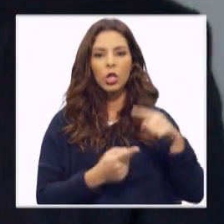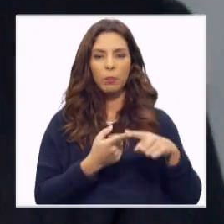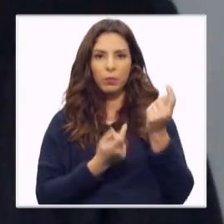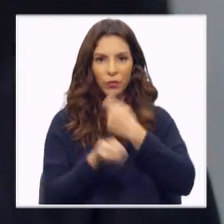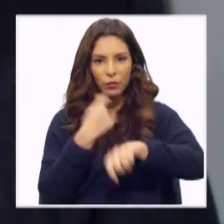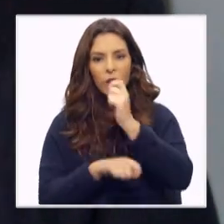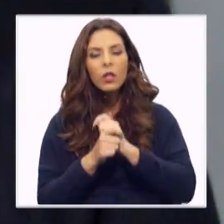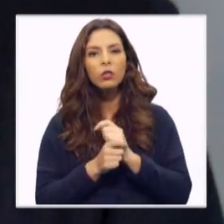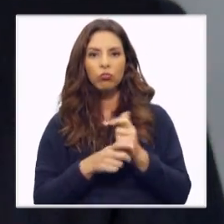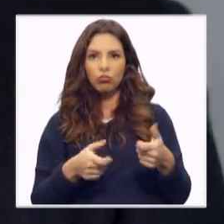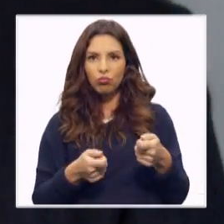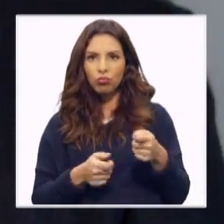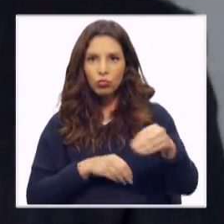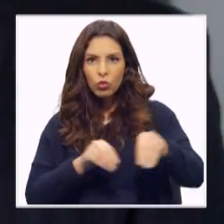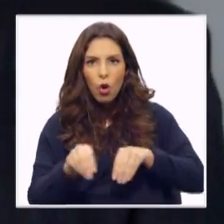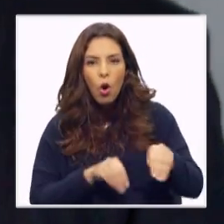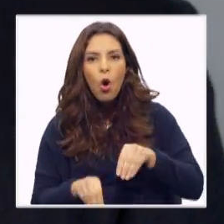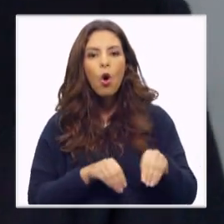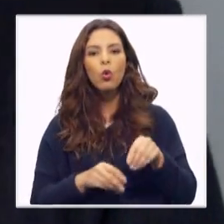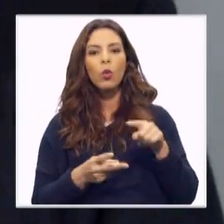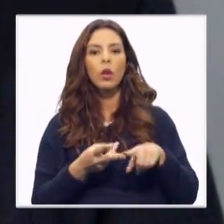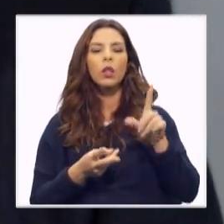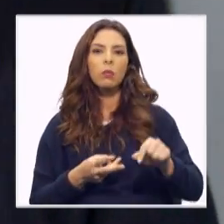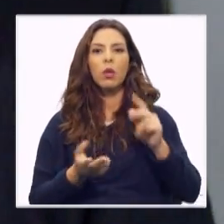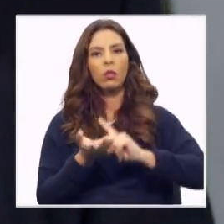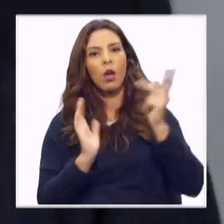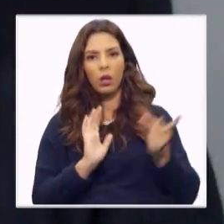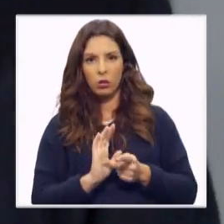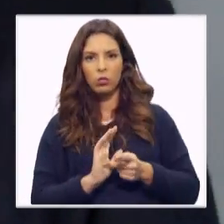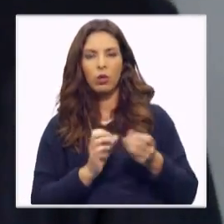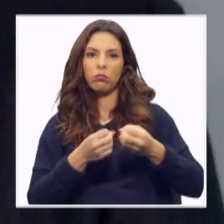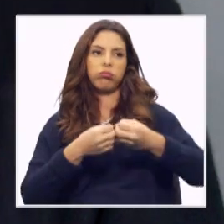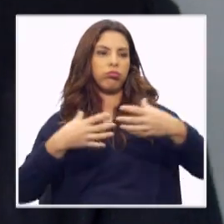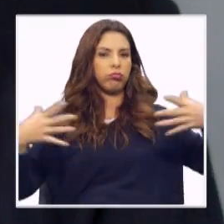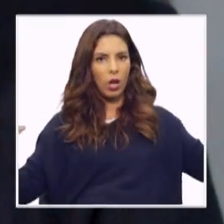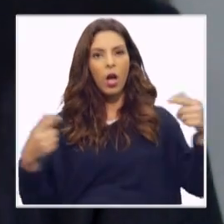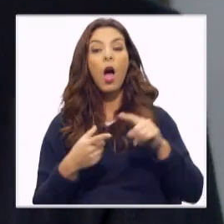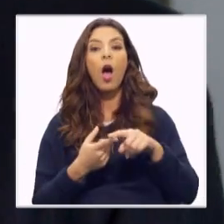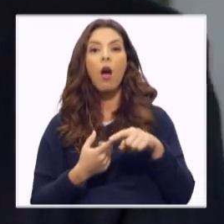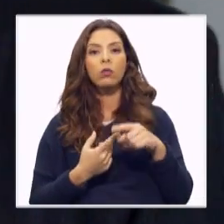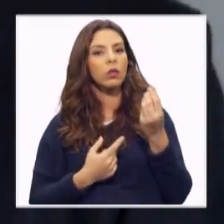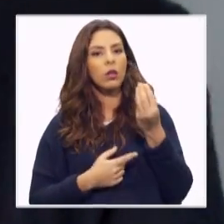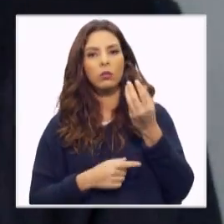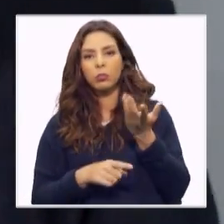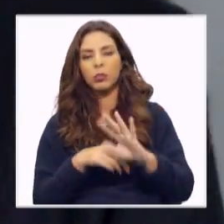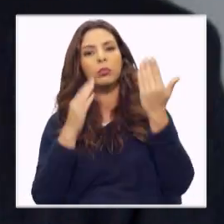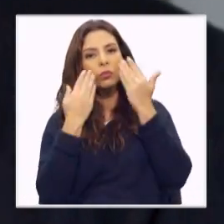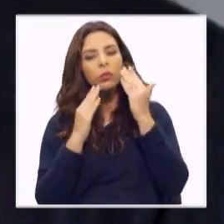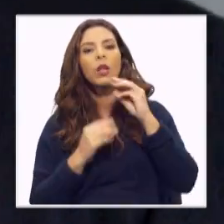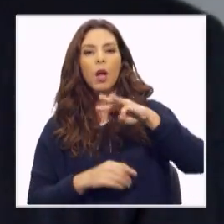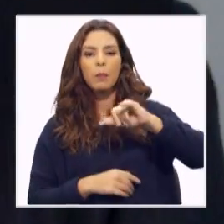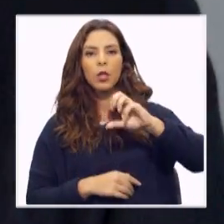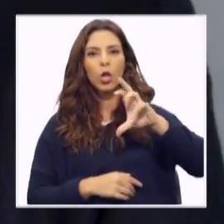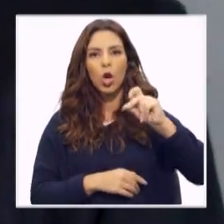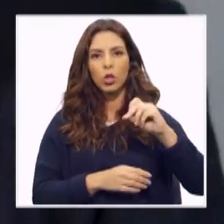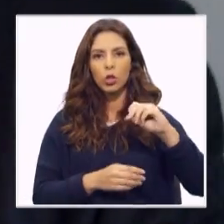viagem, e-commerce, gaming e tech. Portanto, temos várias empresas grandes de tecnologia a usarem-nos, como